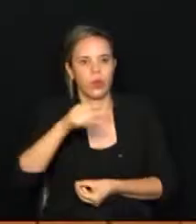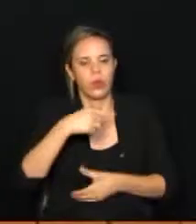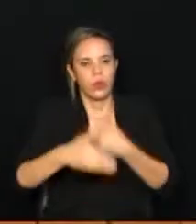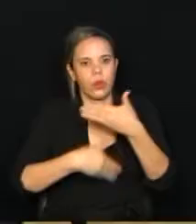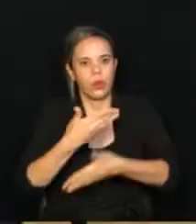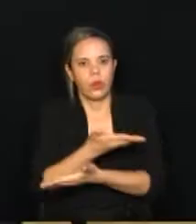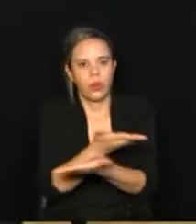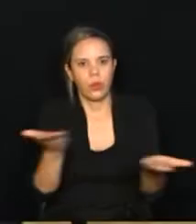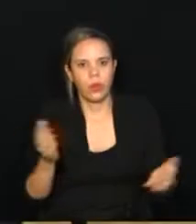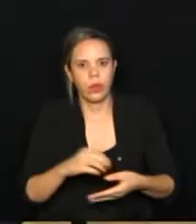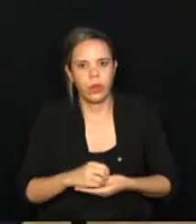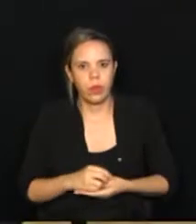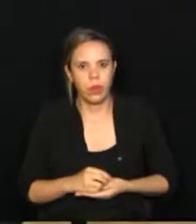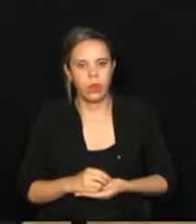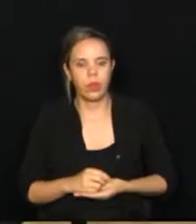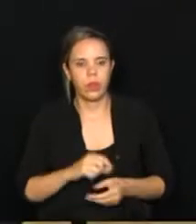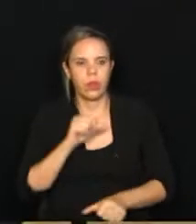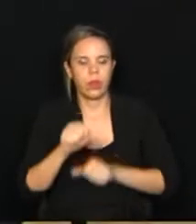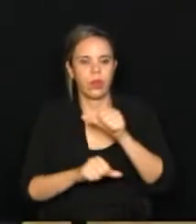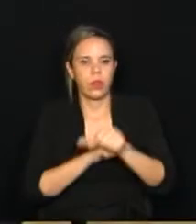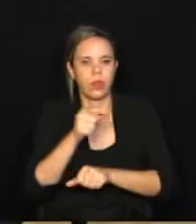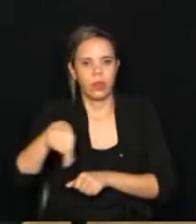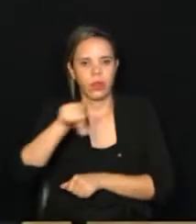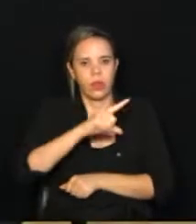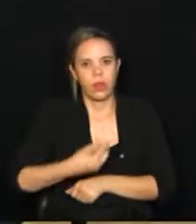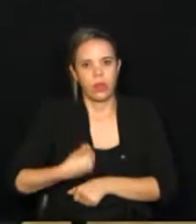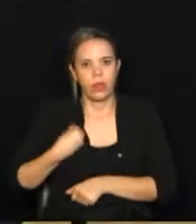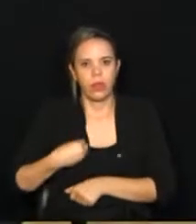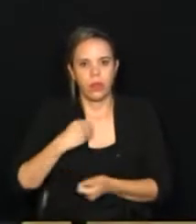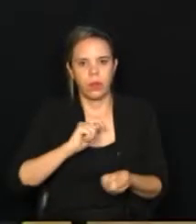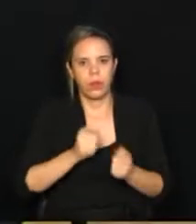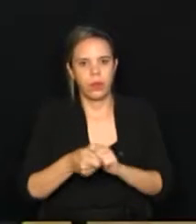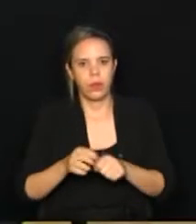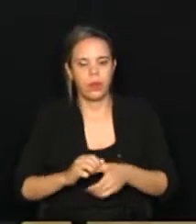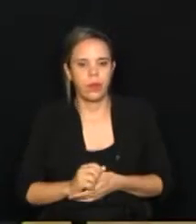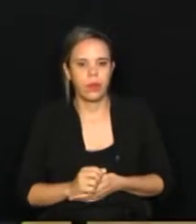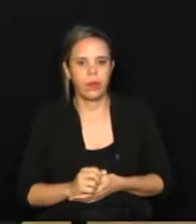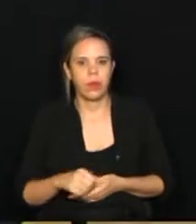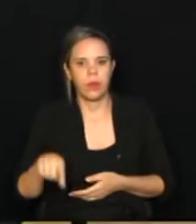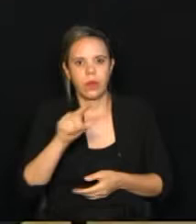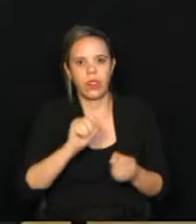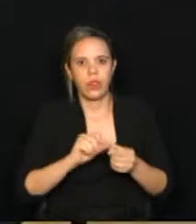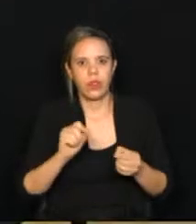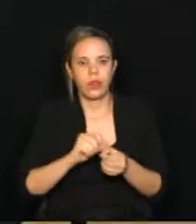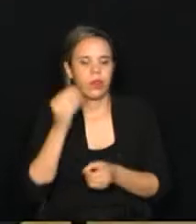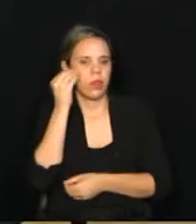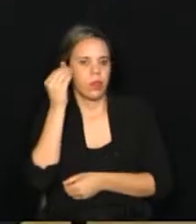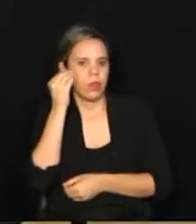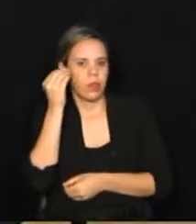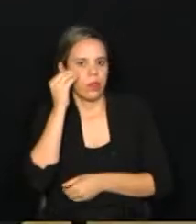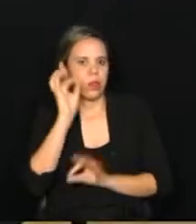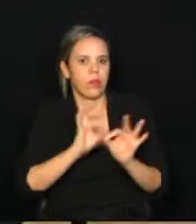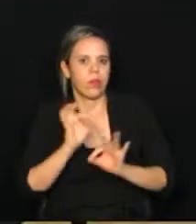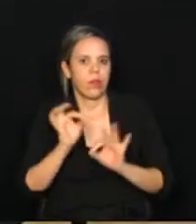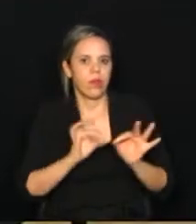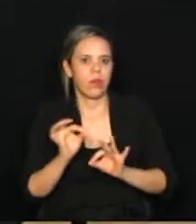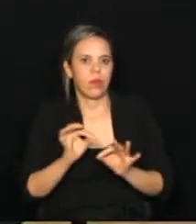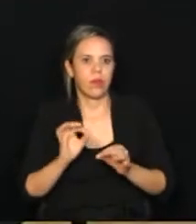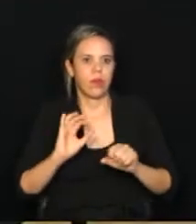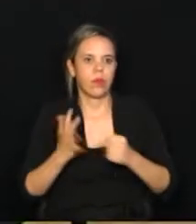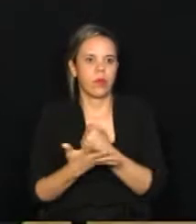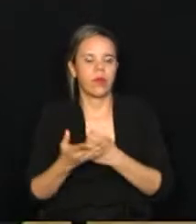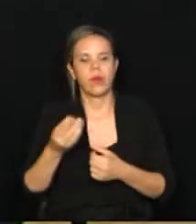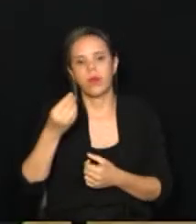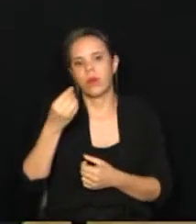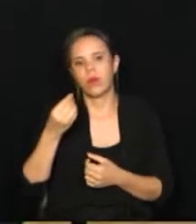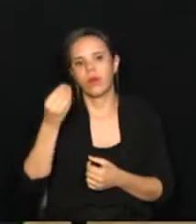de vocês, as mudanças que vocês tiveram que se adaptar? Vocês fazem testes regularmente de Covid? Como é que